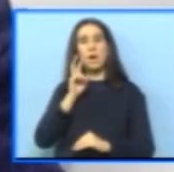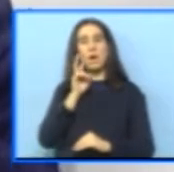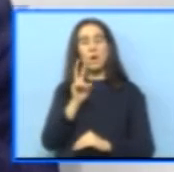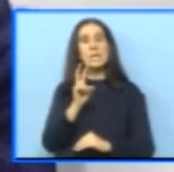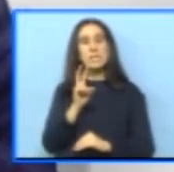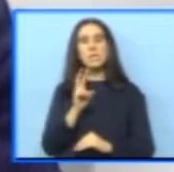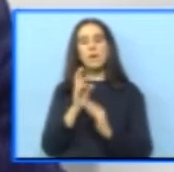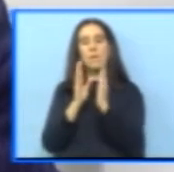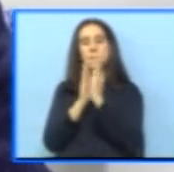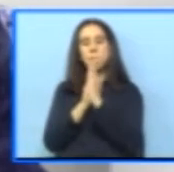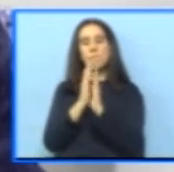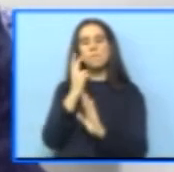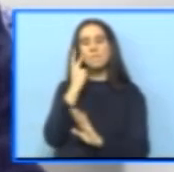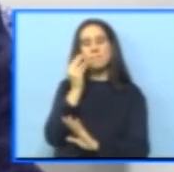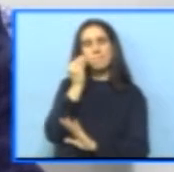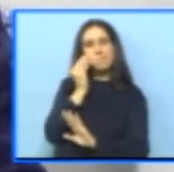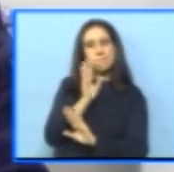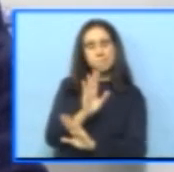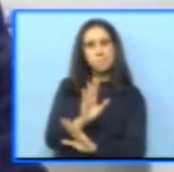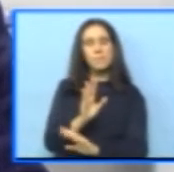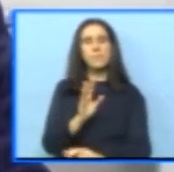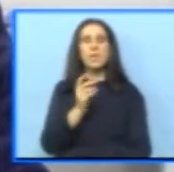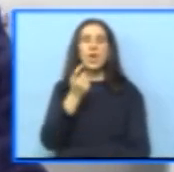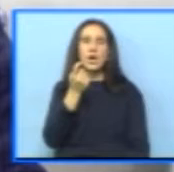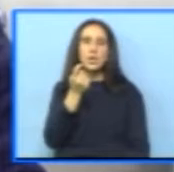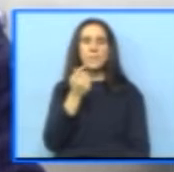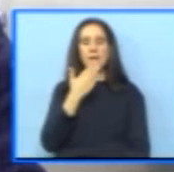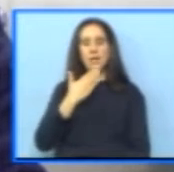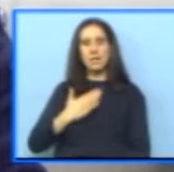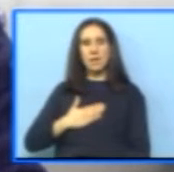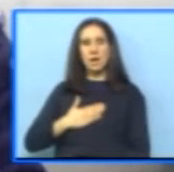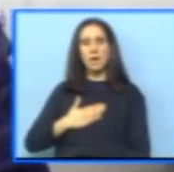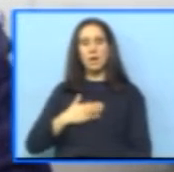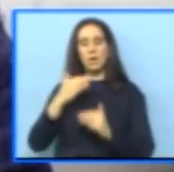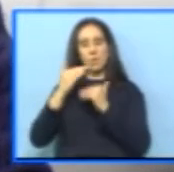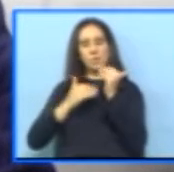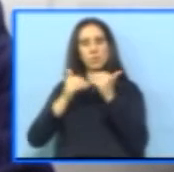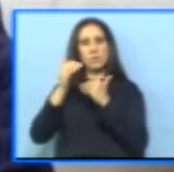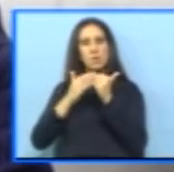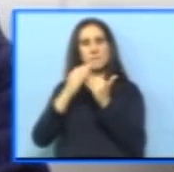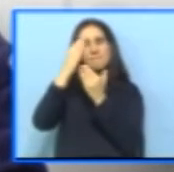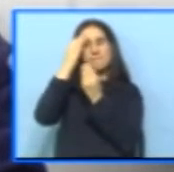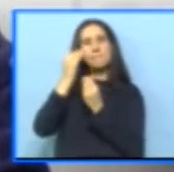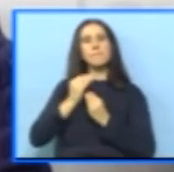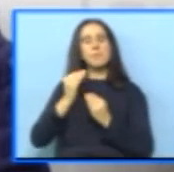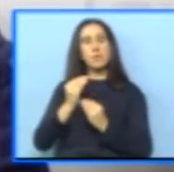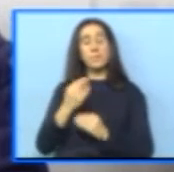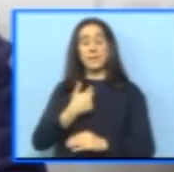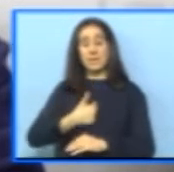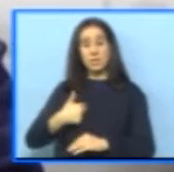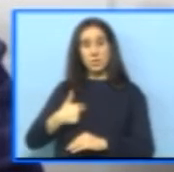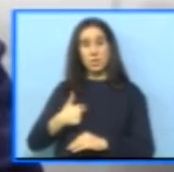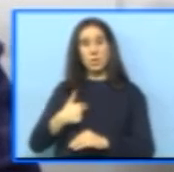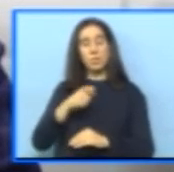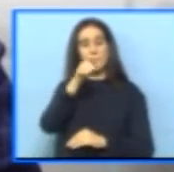vivência litúrgica também um bocadinho nesta perspectiva construtiva, pedagógica, de ir ajudando os cristãos em cada